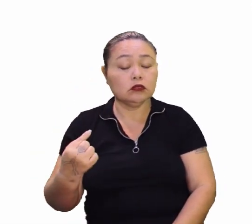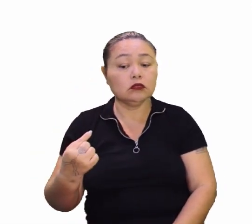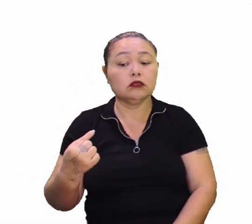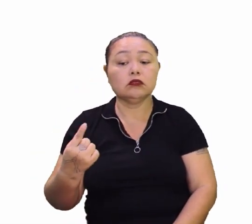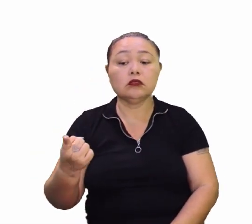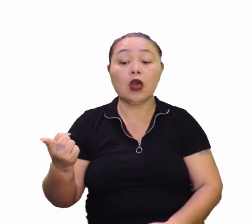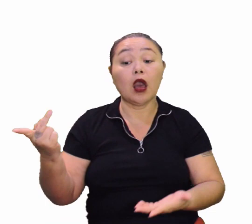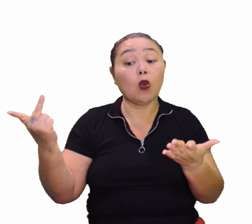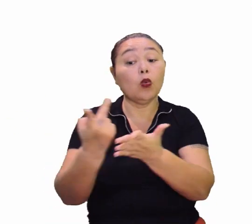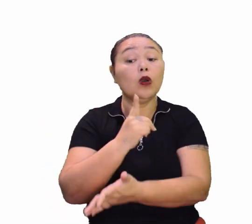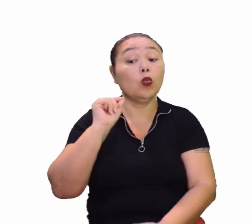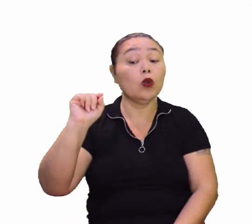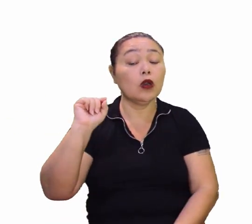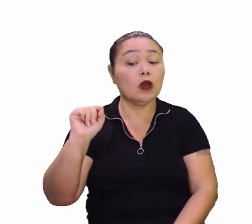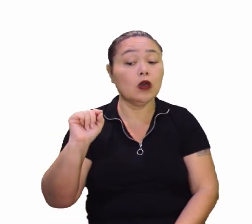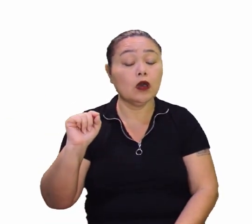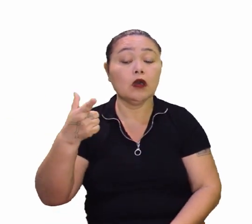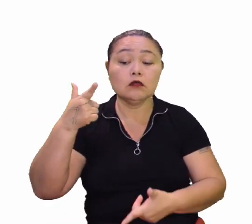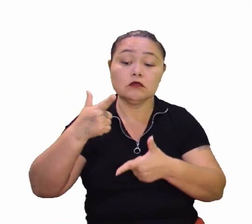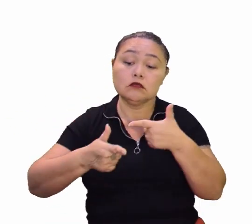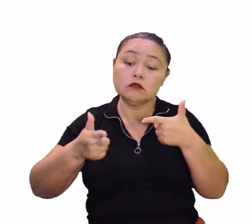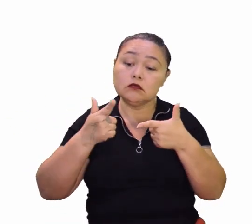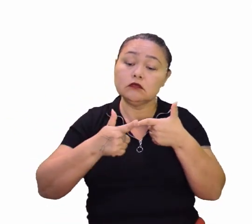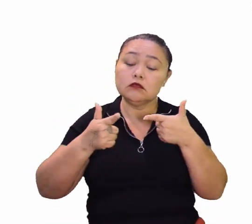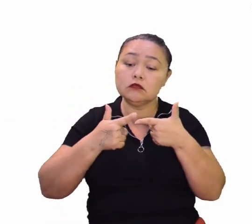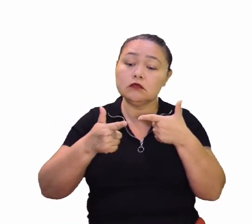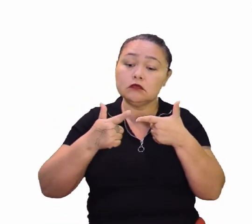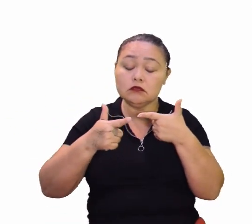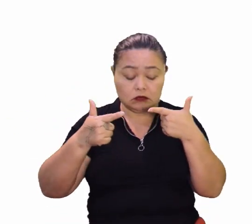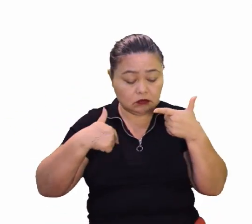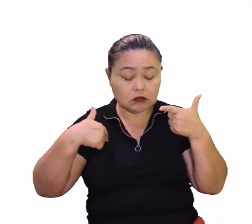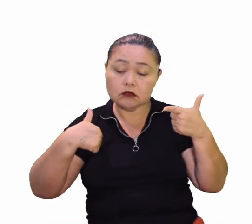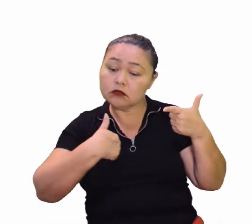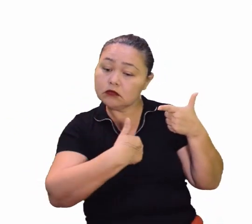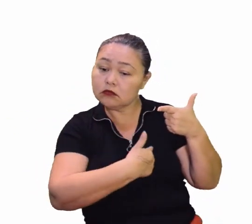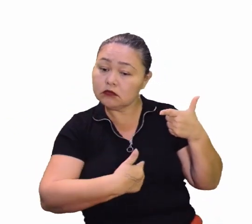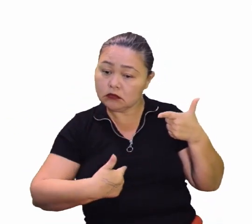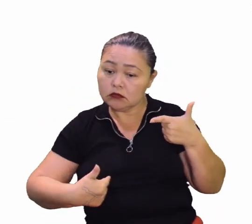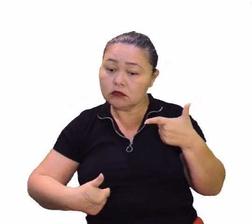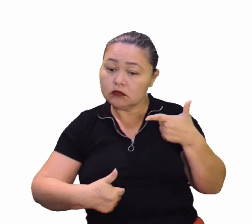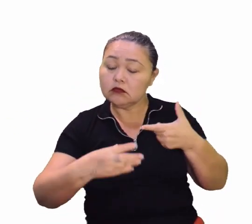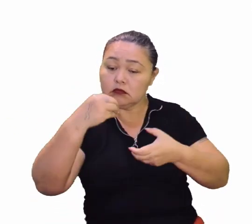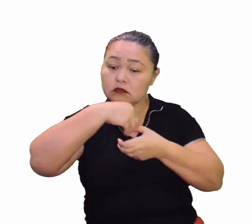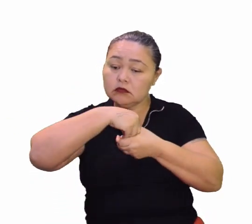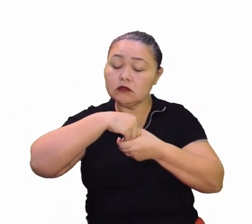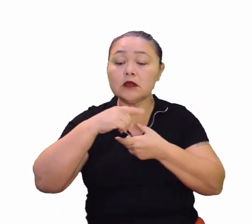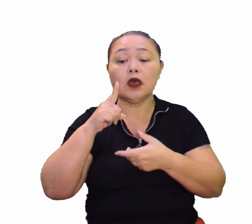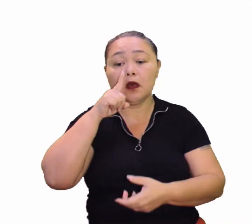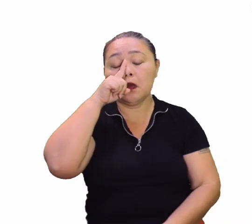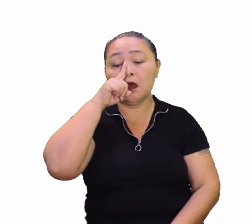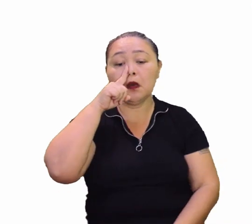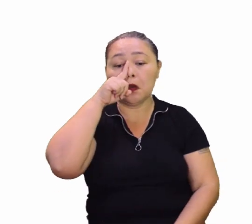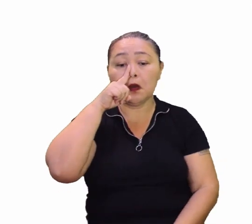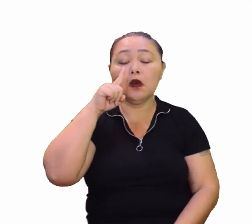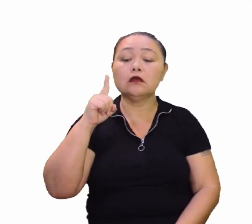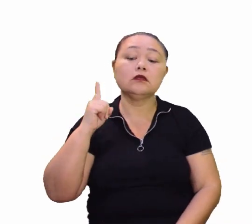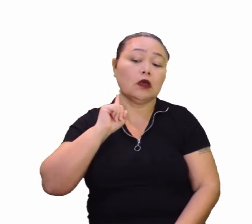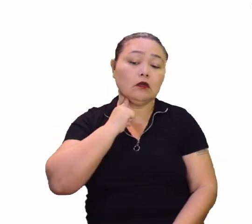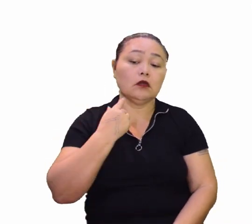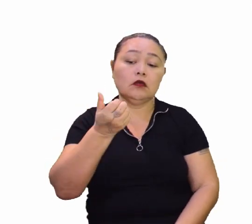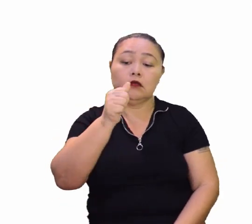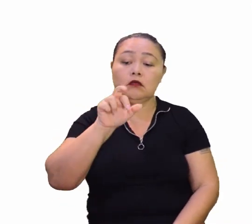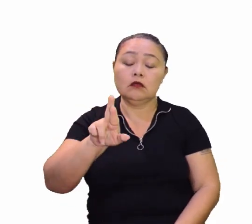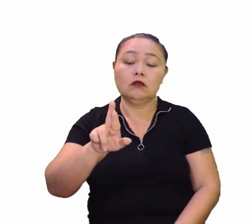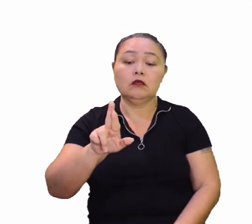para provocar problema de distúrbios orgânicos. Então, olha só, como que é perigoso essa questão da